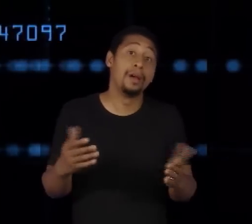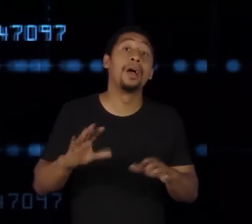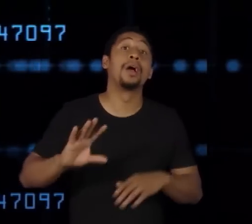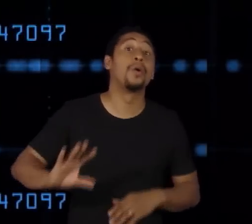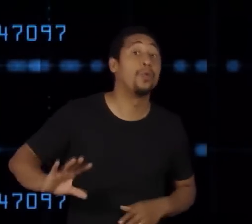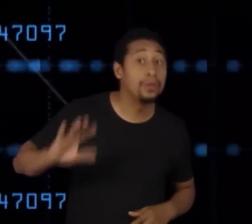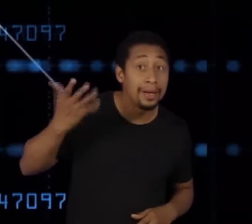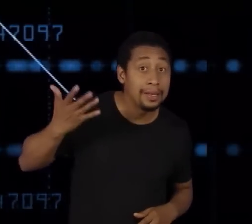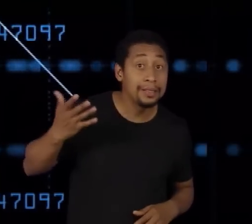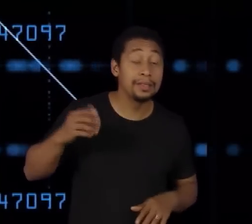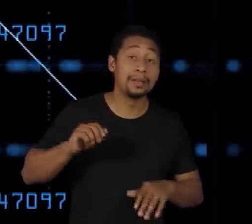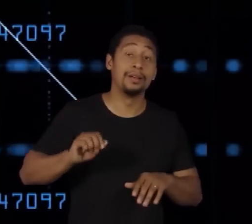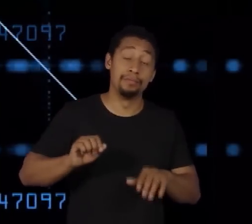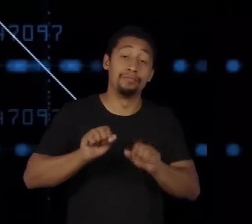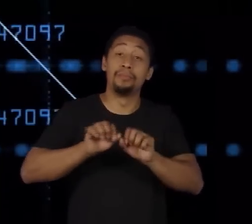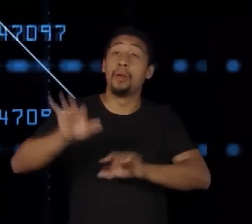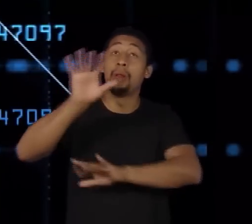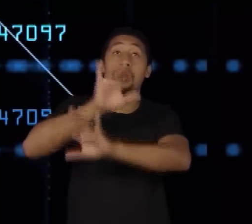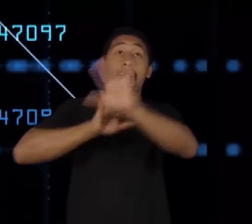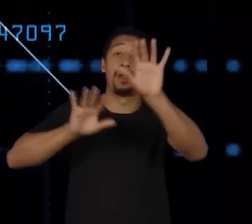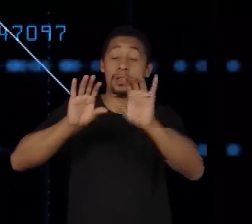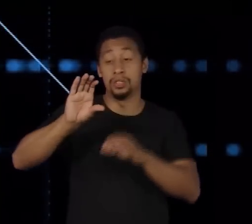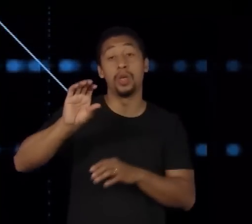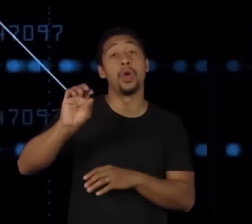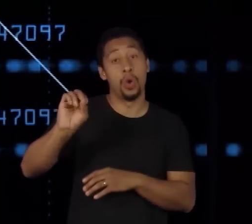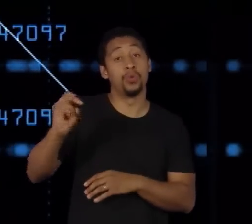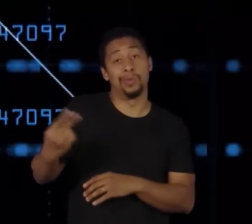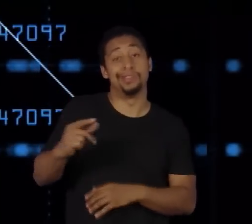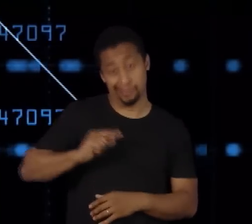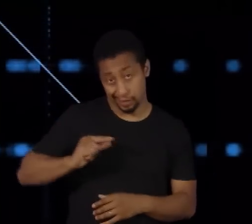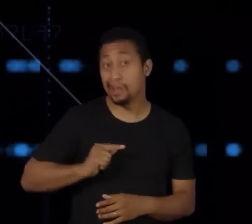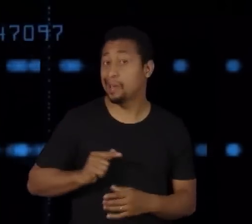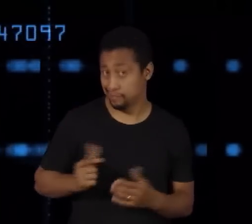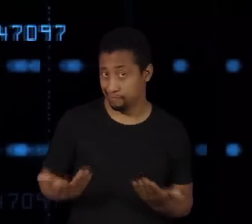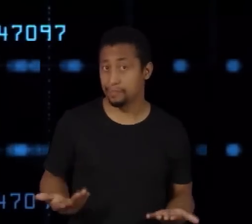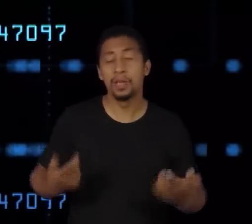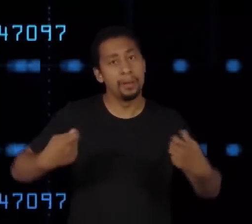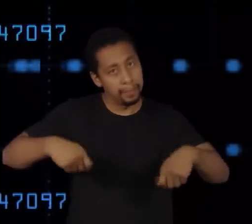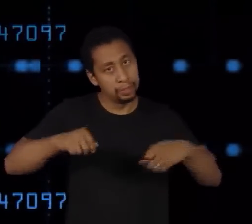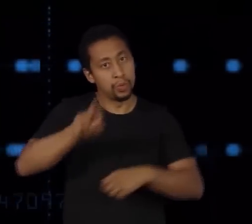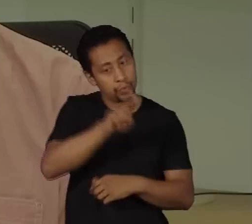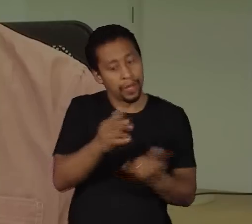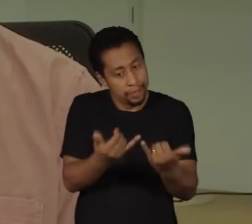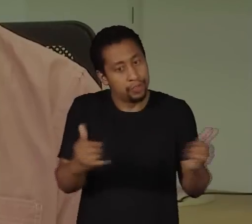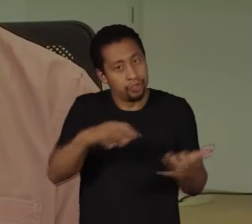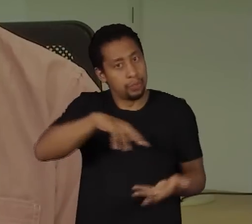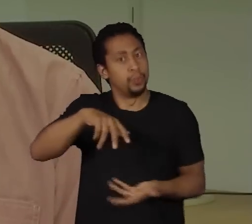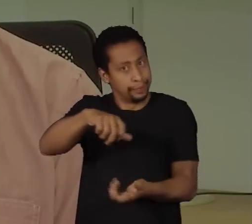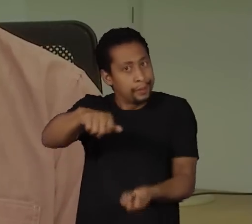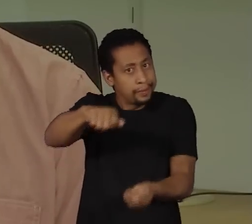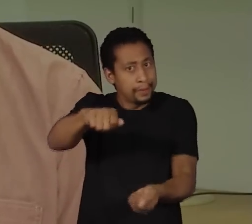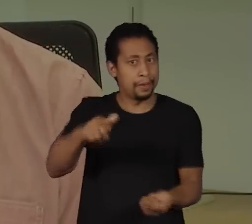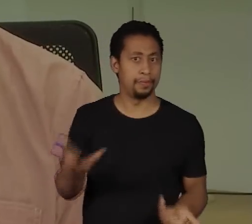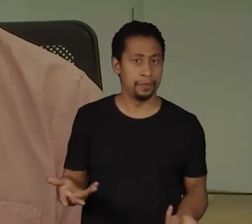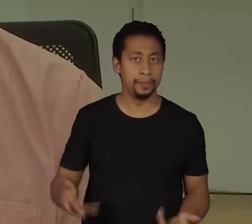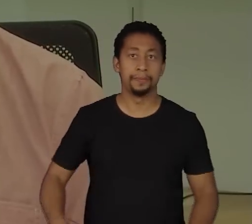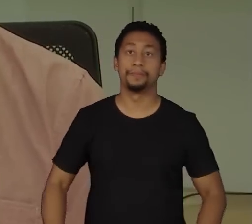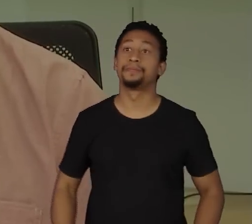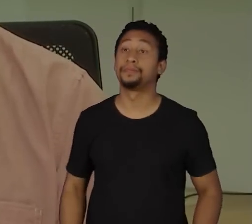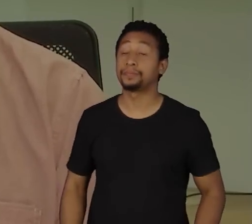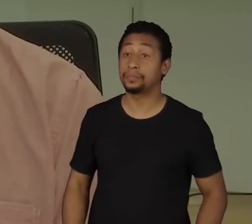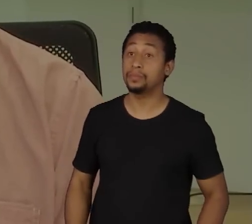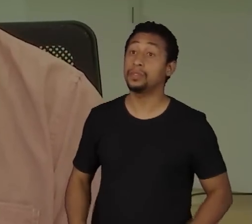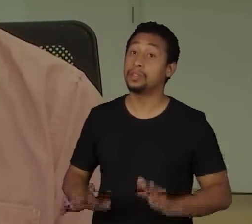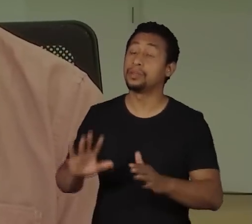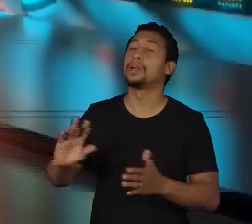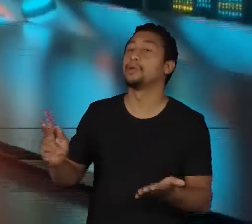emitem, consequentemente, muito CO2. Eles têm que usar energia renovável. Muito do aprendizado é um contato humano,